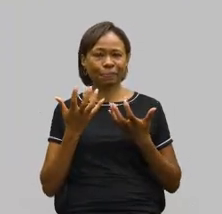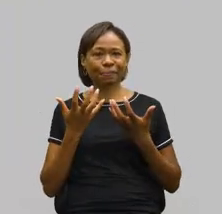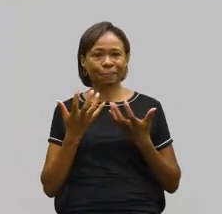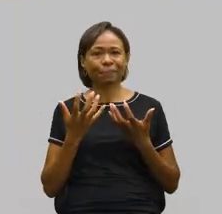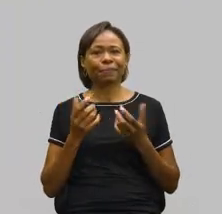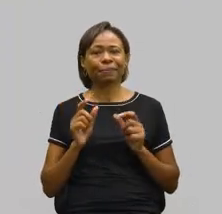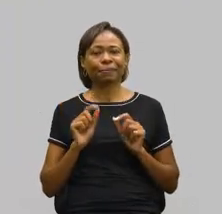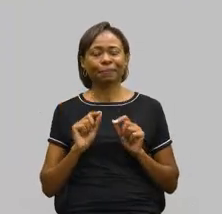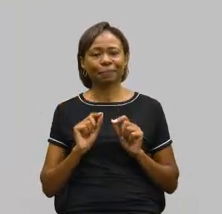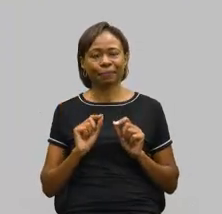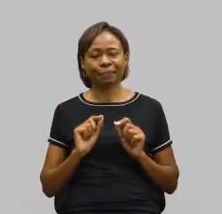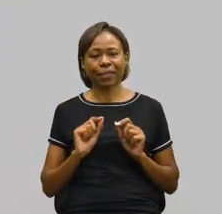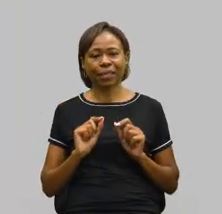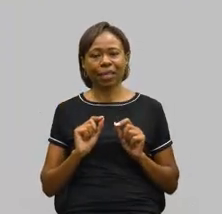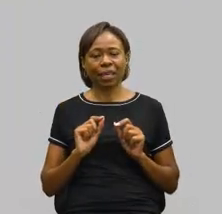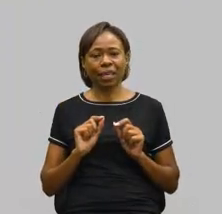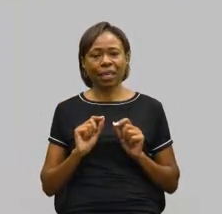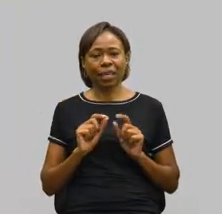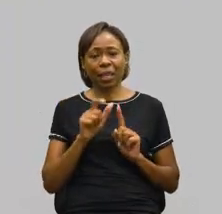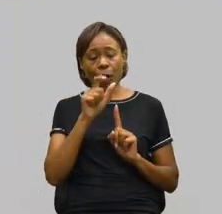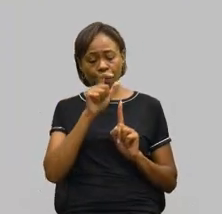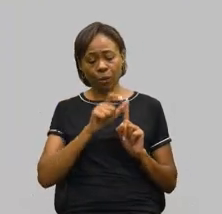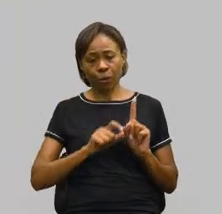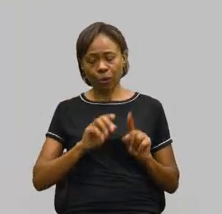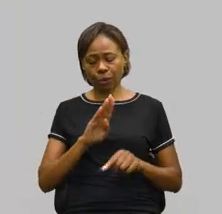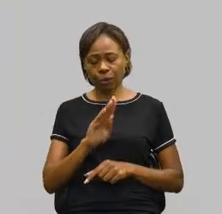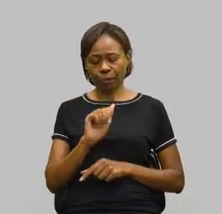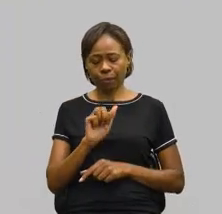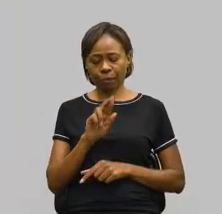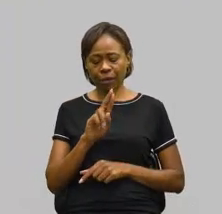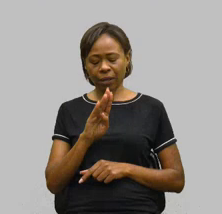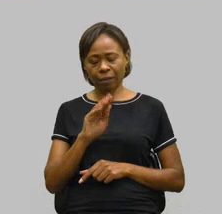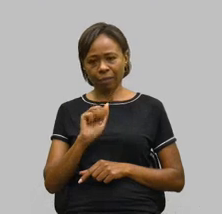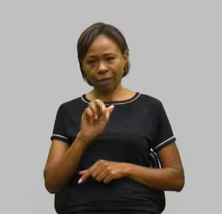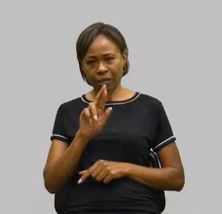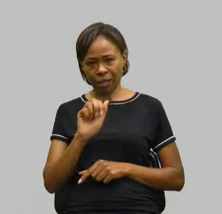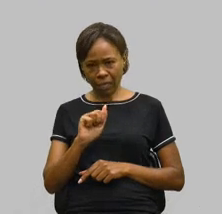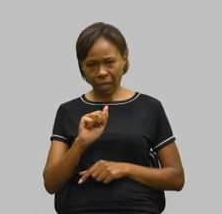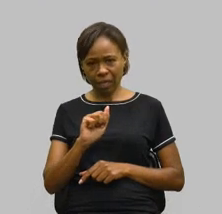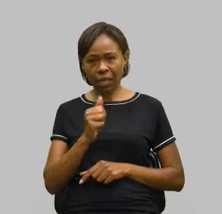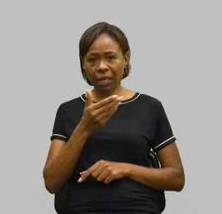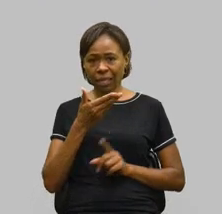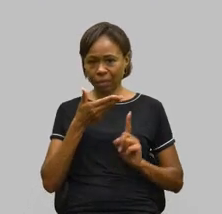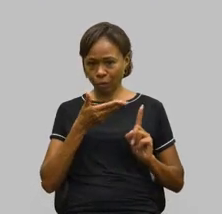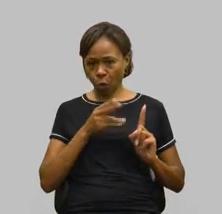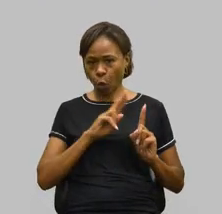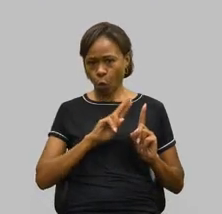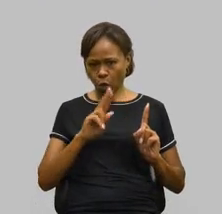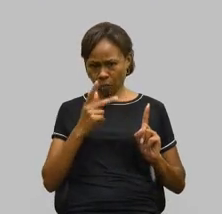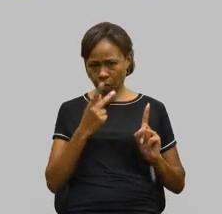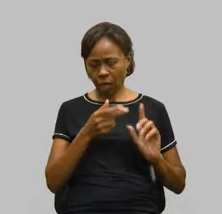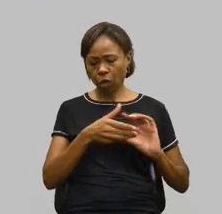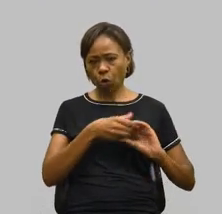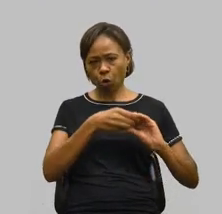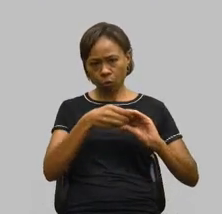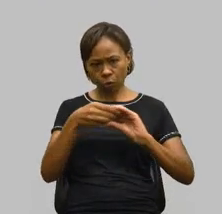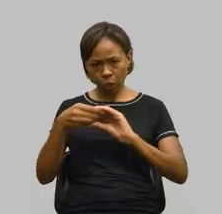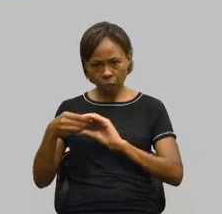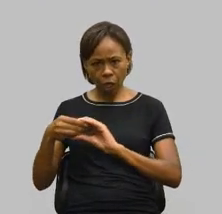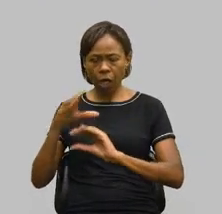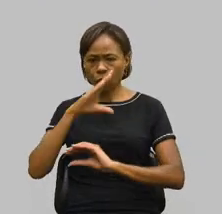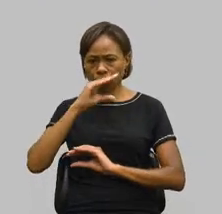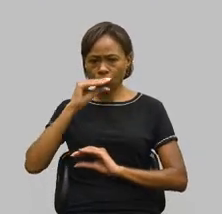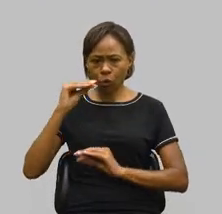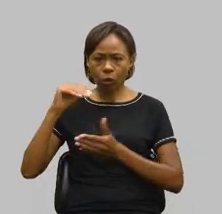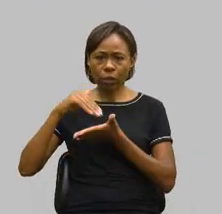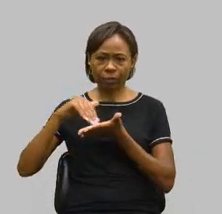da colaboradora Bárbara cumprimentar todos os demais servidores da sedes uma pessoa